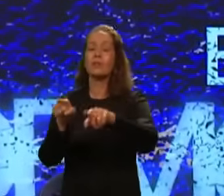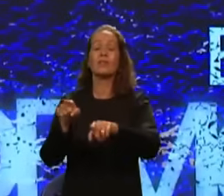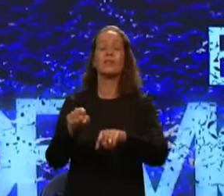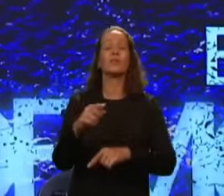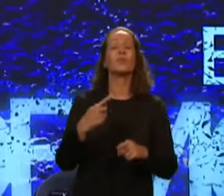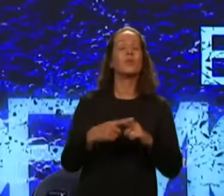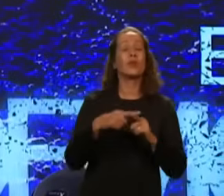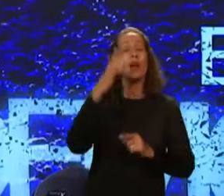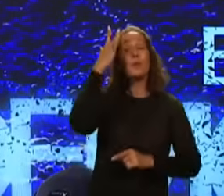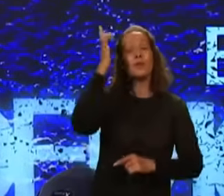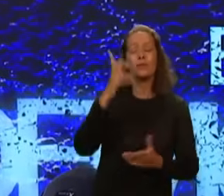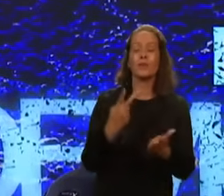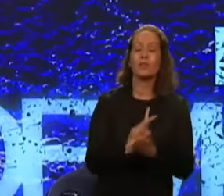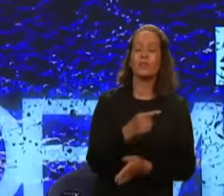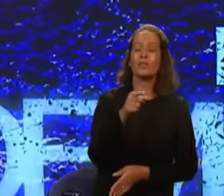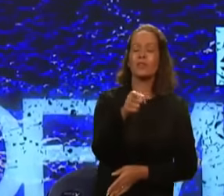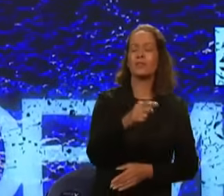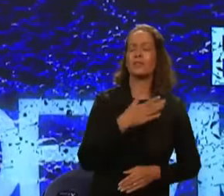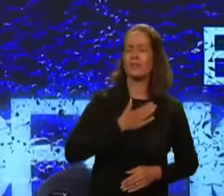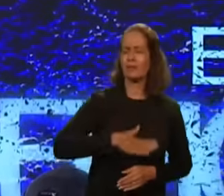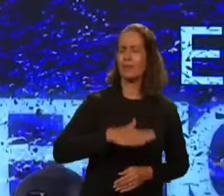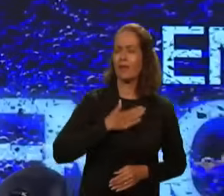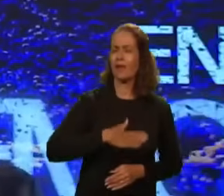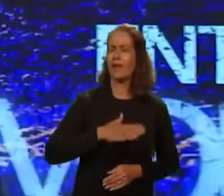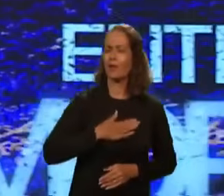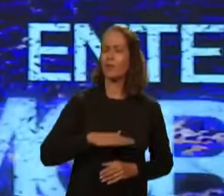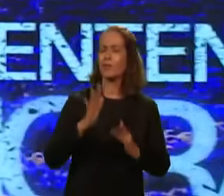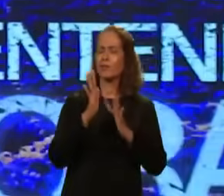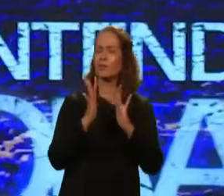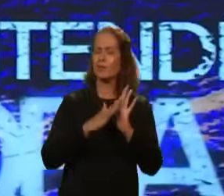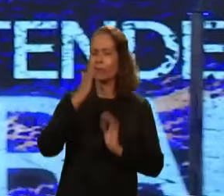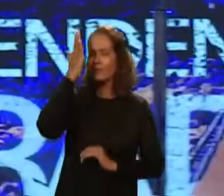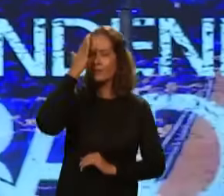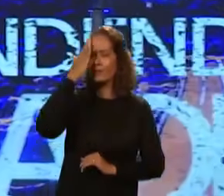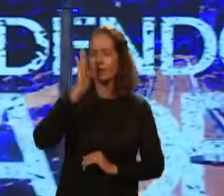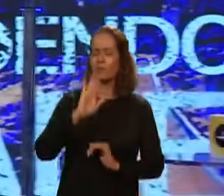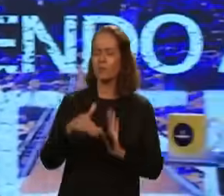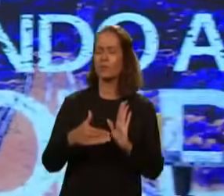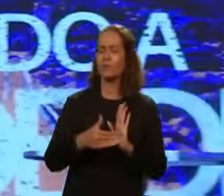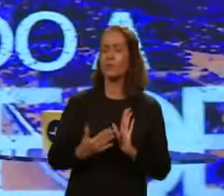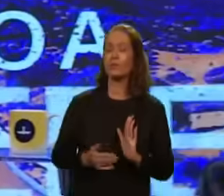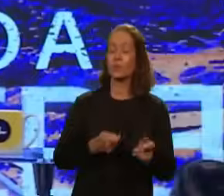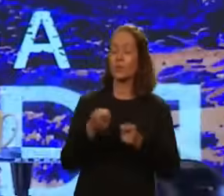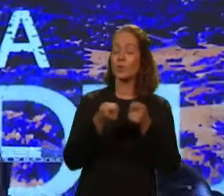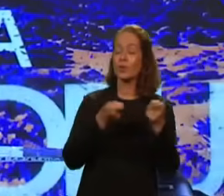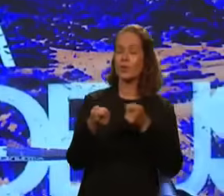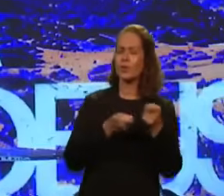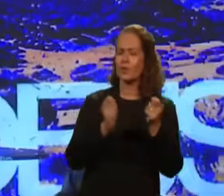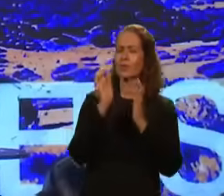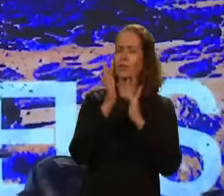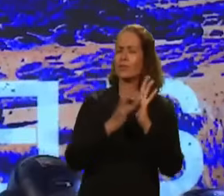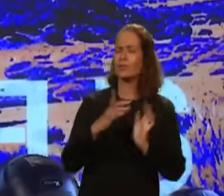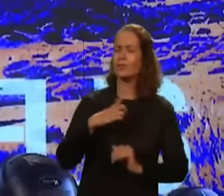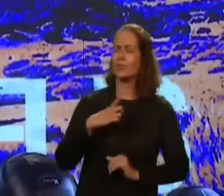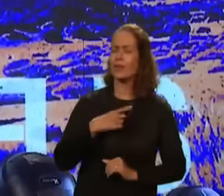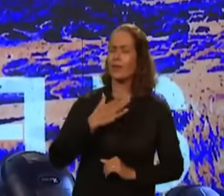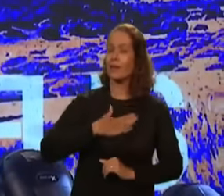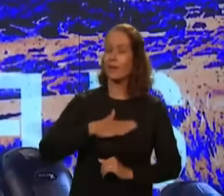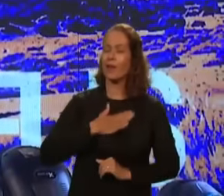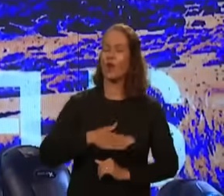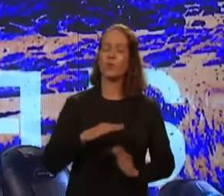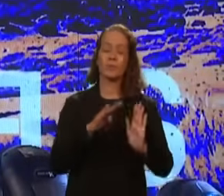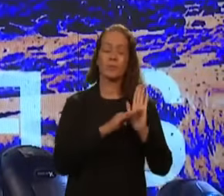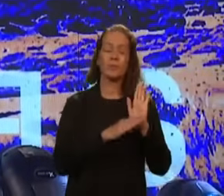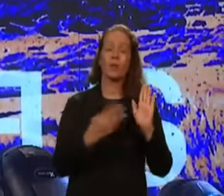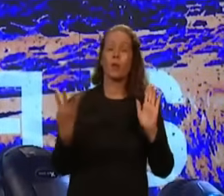amanhã. Calma, tudo está no controle dele. Quarto motivo pelo qual